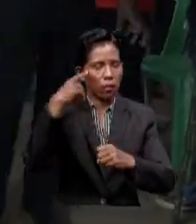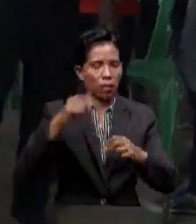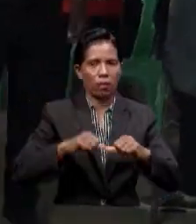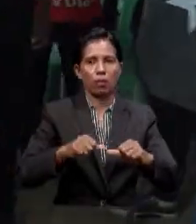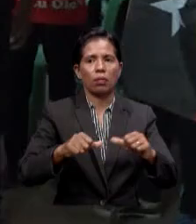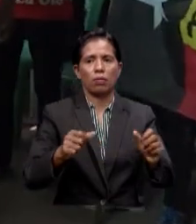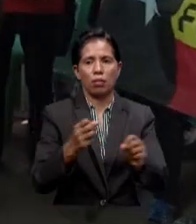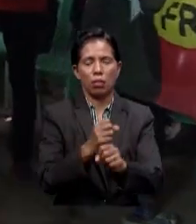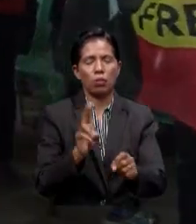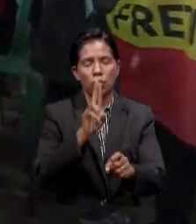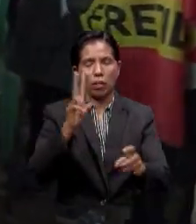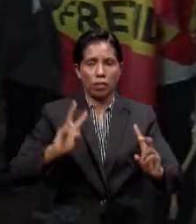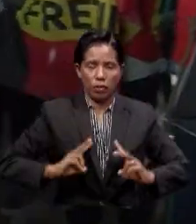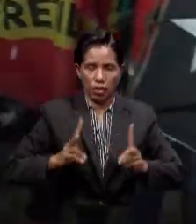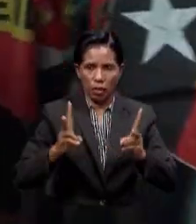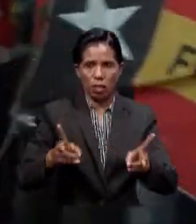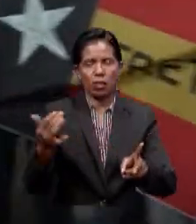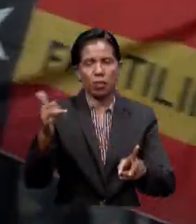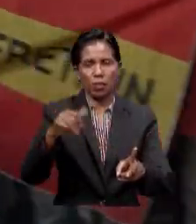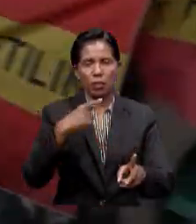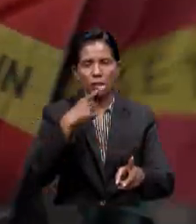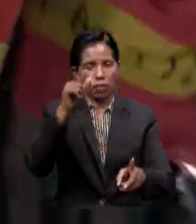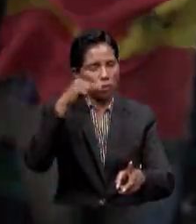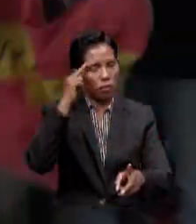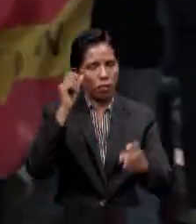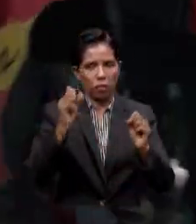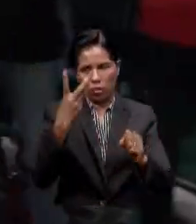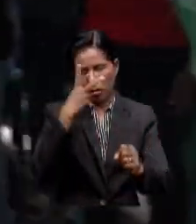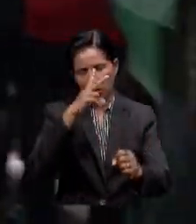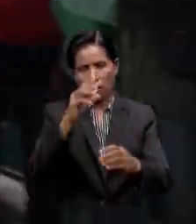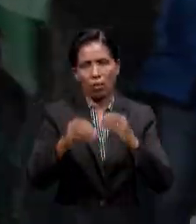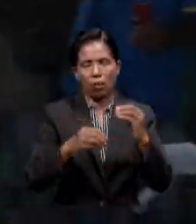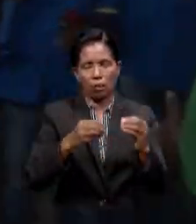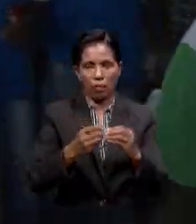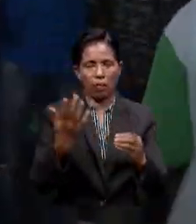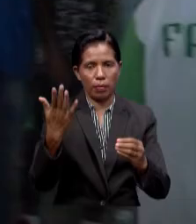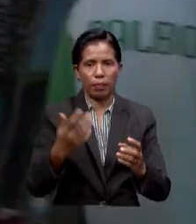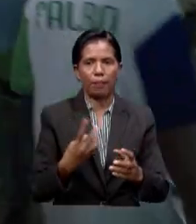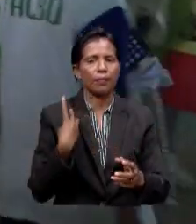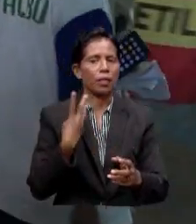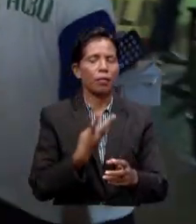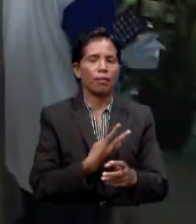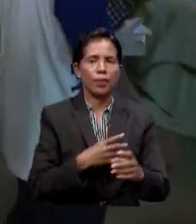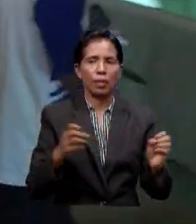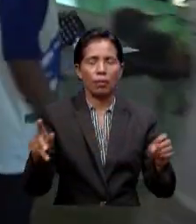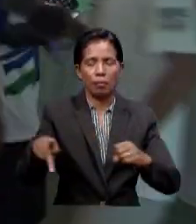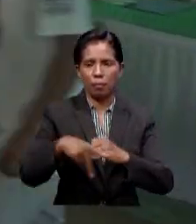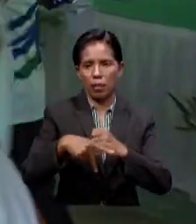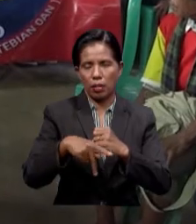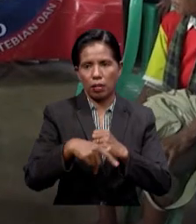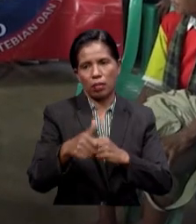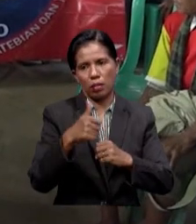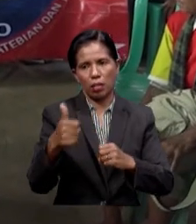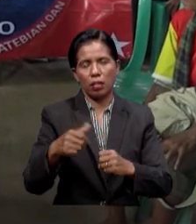politiza veterano Sira, também né? Sugere ba governo, hori controla questão hirak nem. Itulah, partido Balon